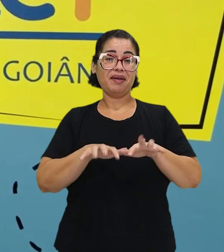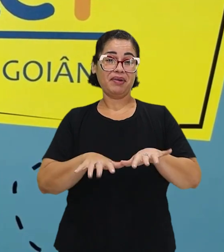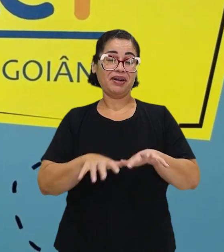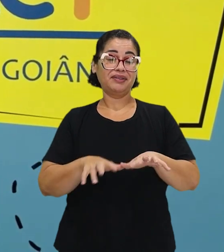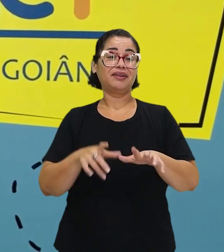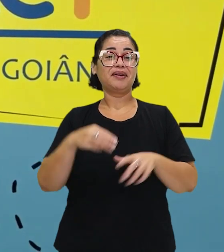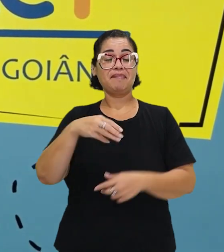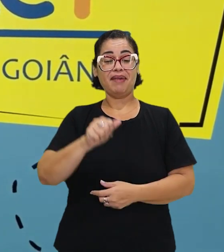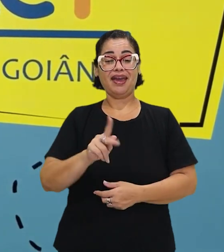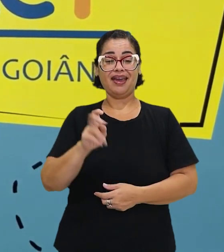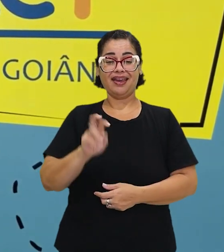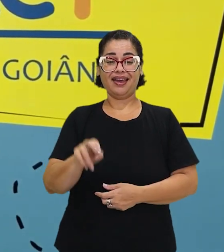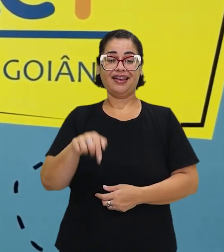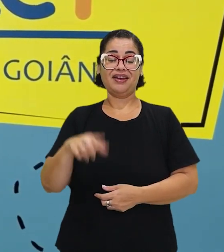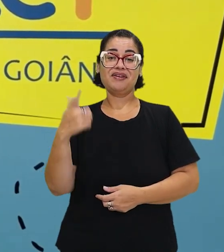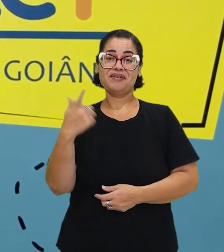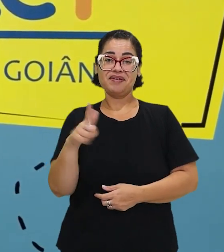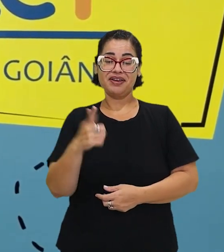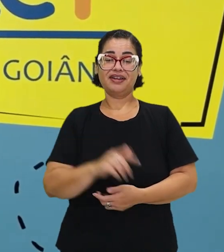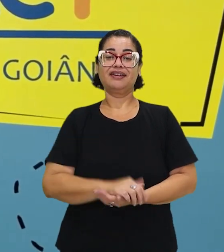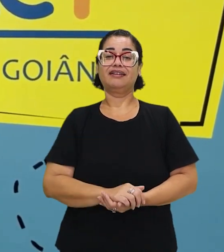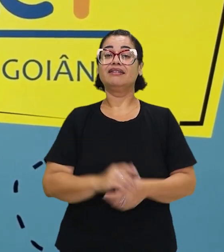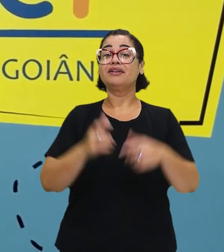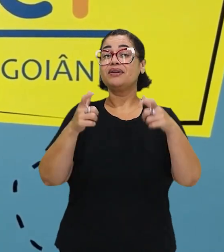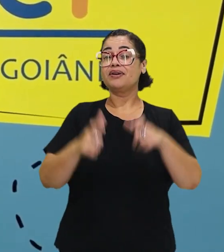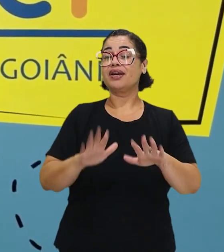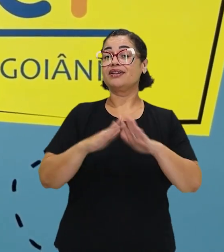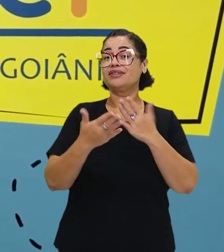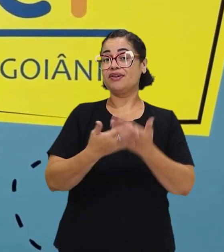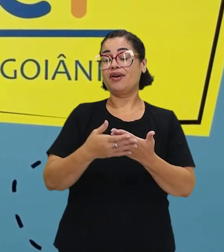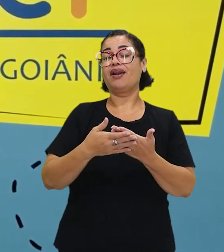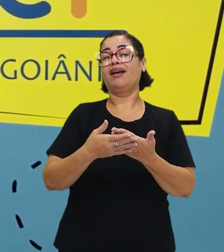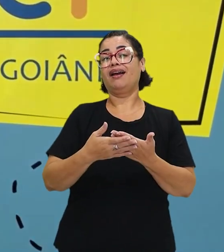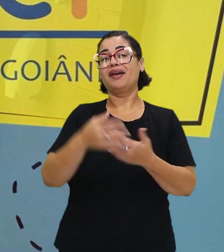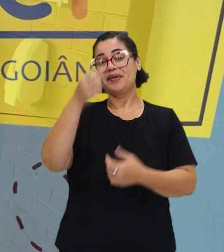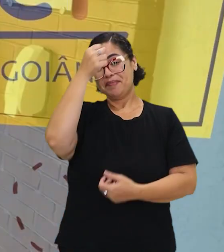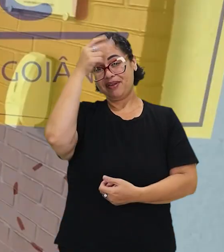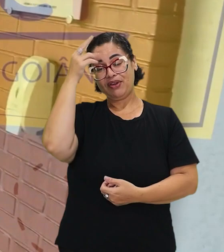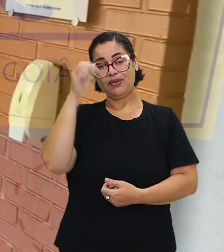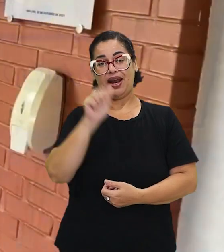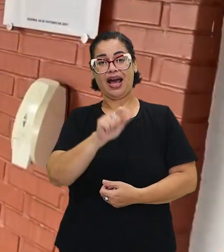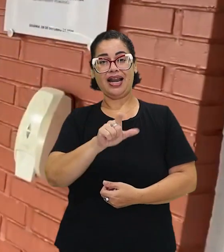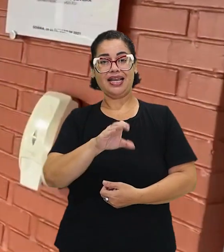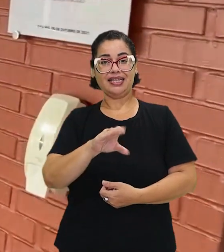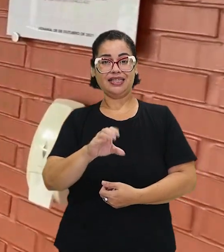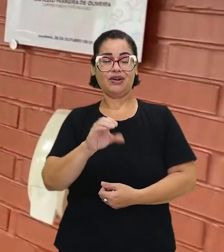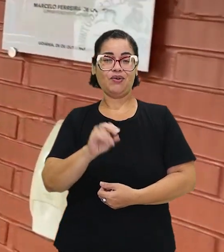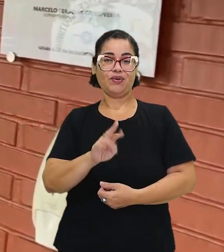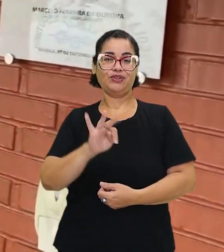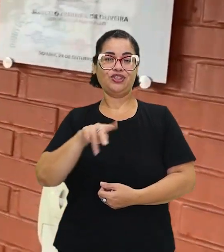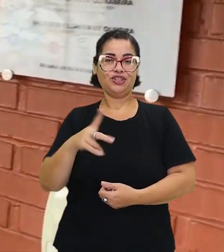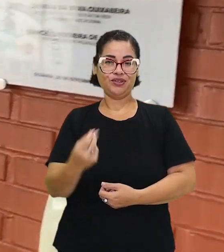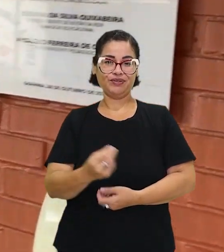de Goiânia. Fica localizado na Escola Municipal de Coutinho.